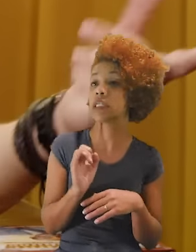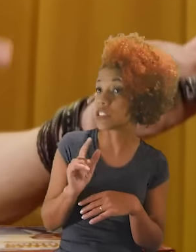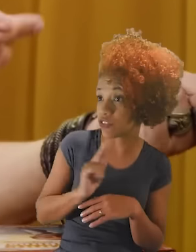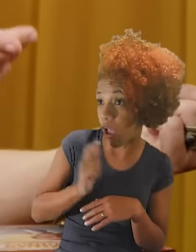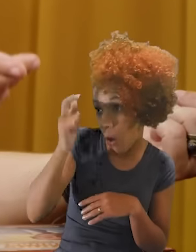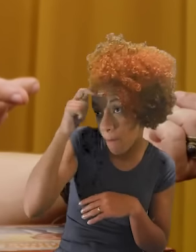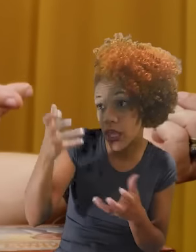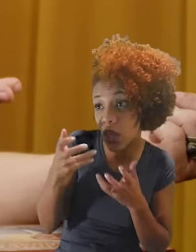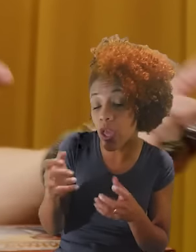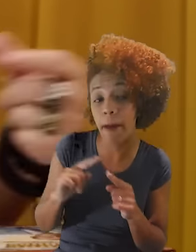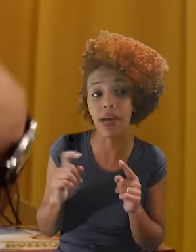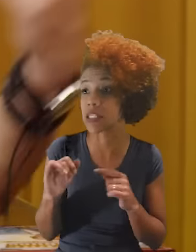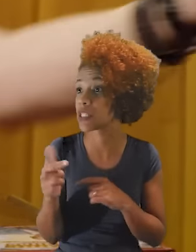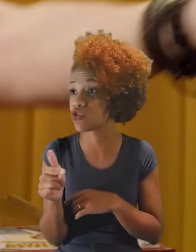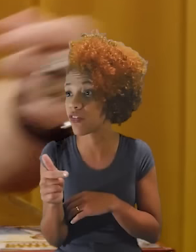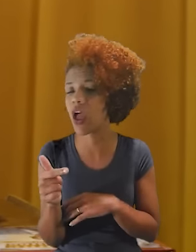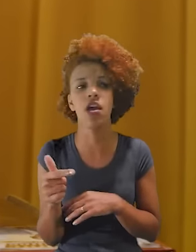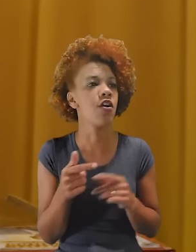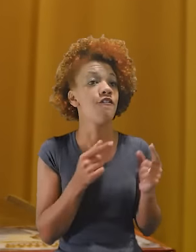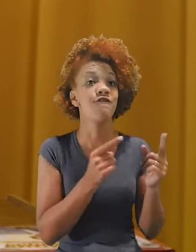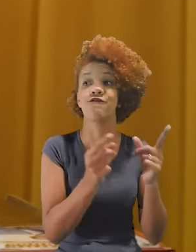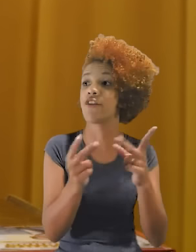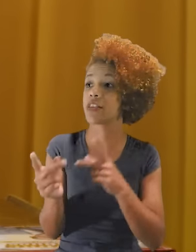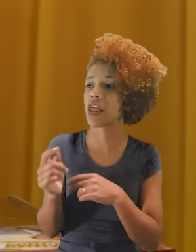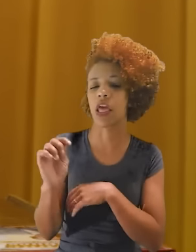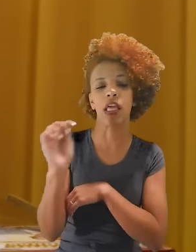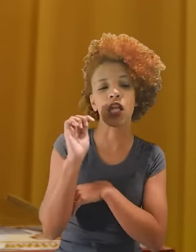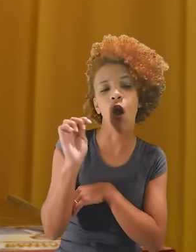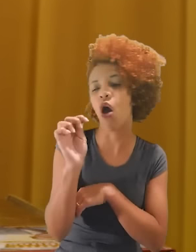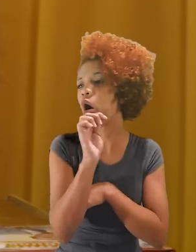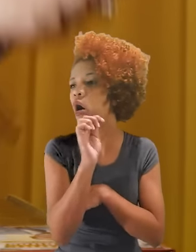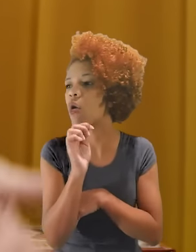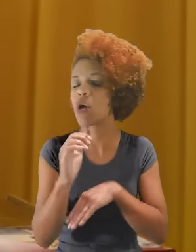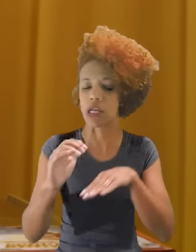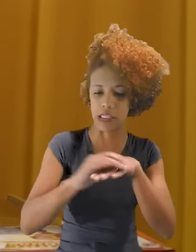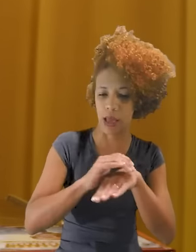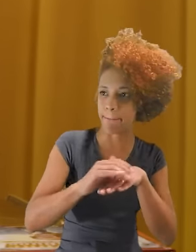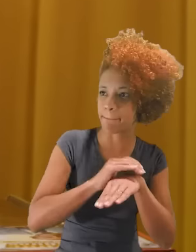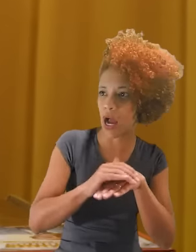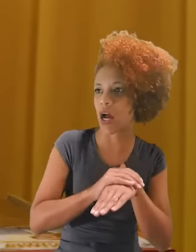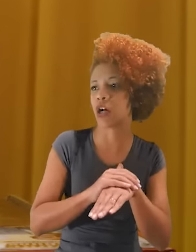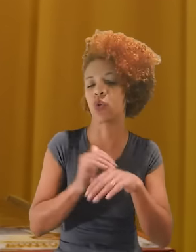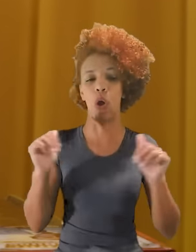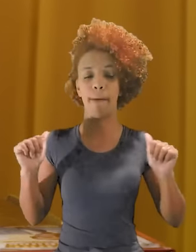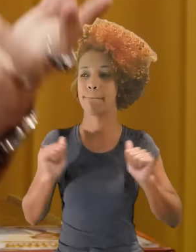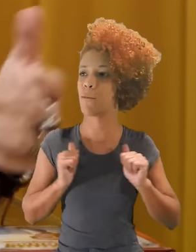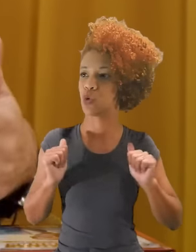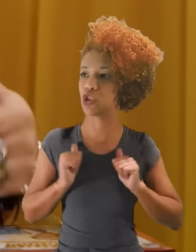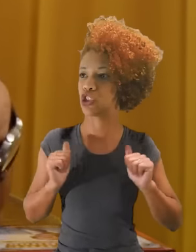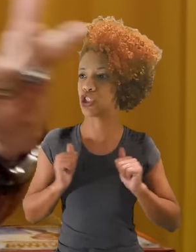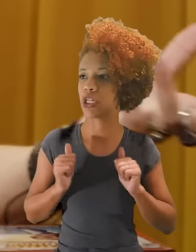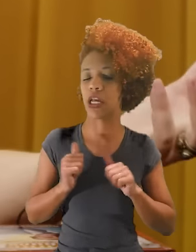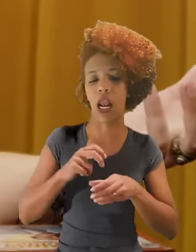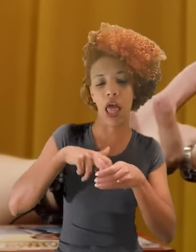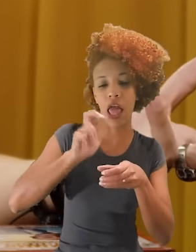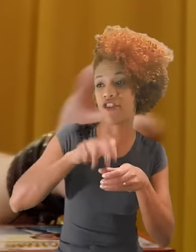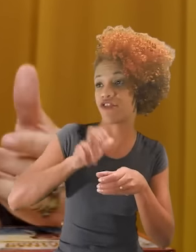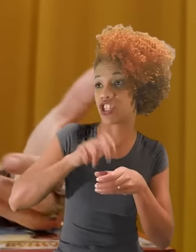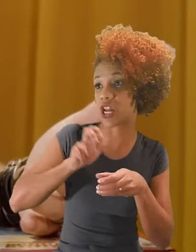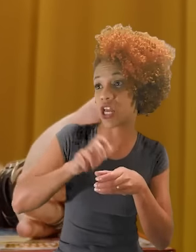então, produtos... Pô, começou a vender, cara, escovinha, sapato, mochila, pô,